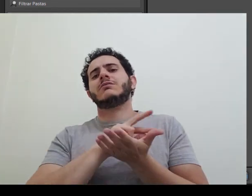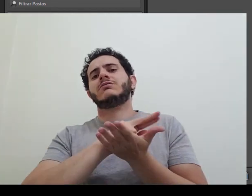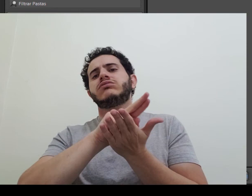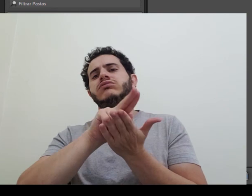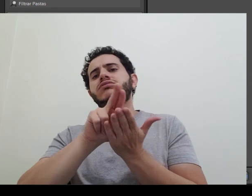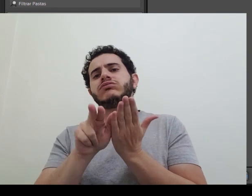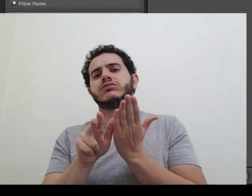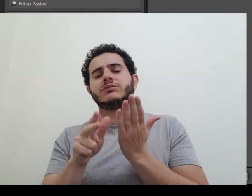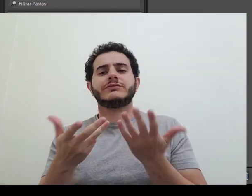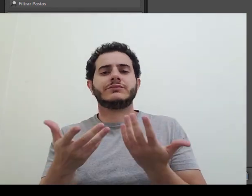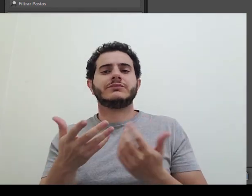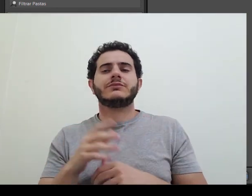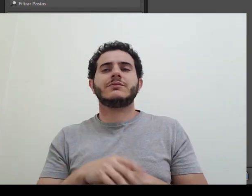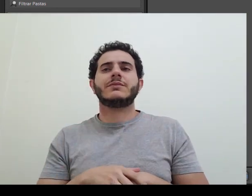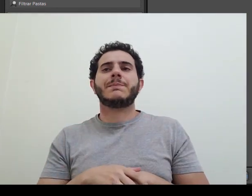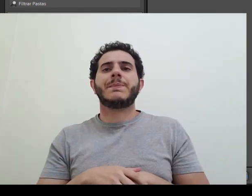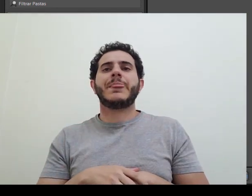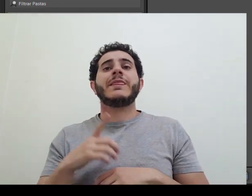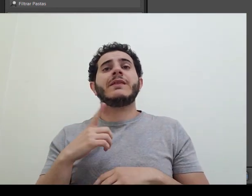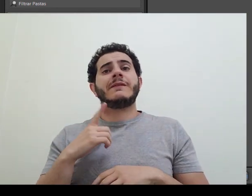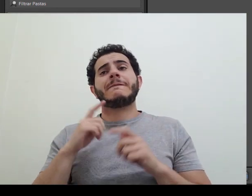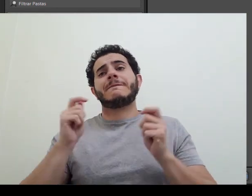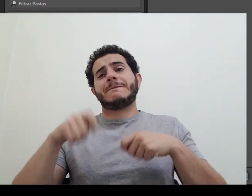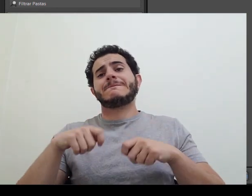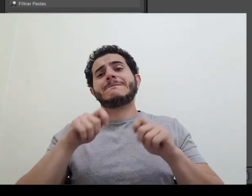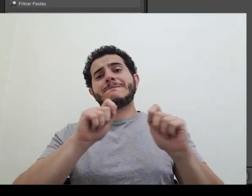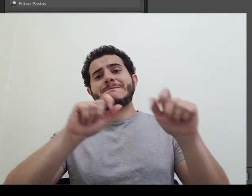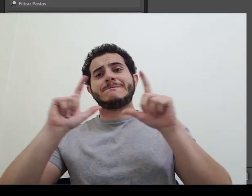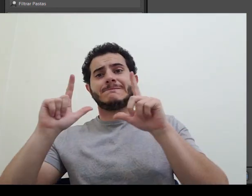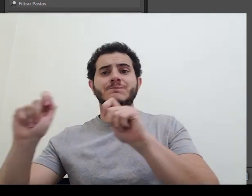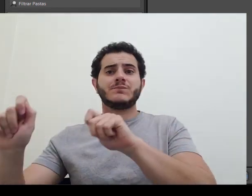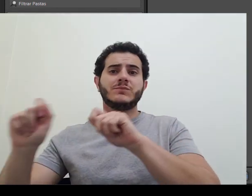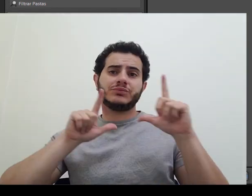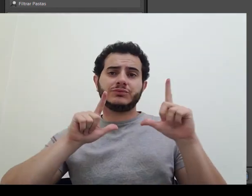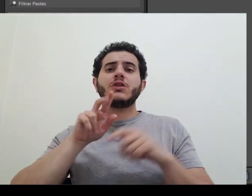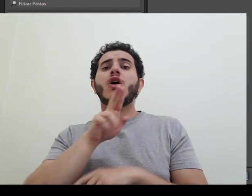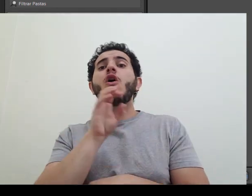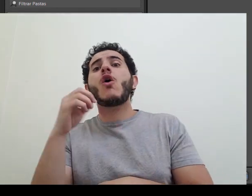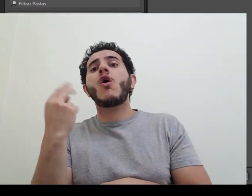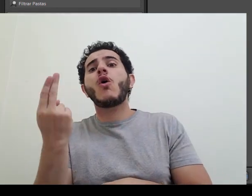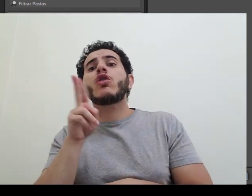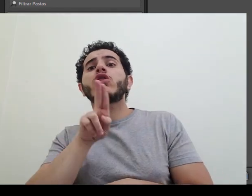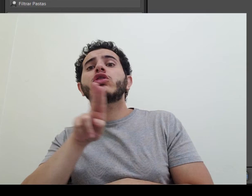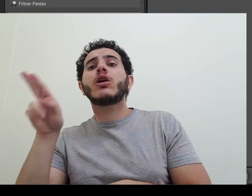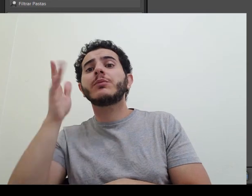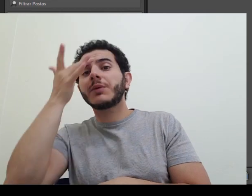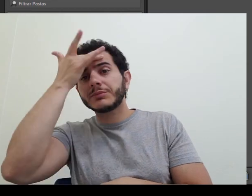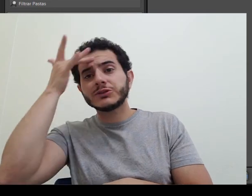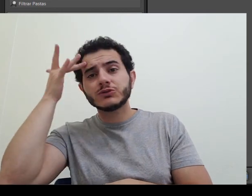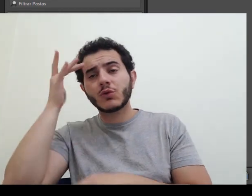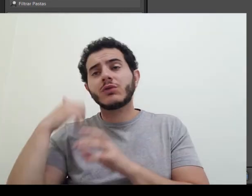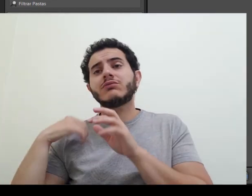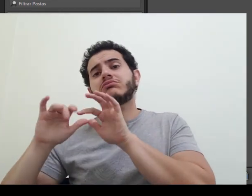tem algumas outras palavras-chave, né? Então eu posso inserir, por exemplo, botar o nome da pessoa.